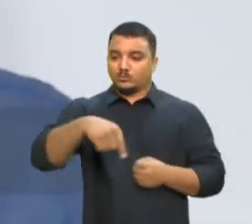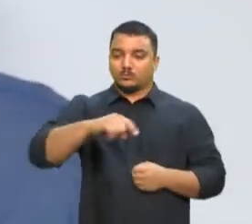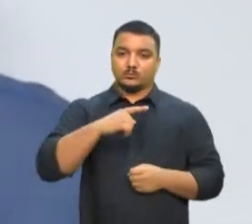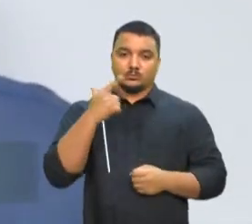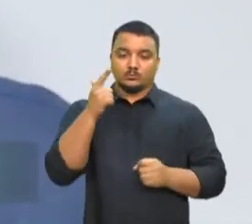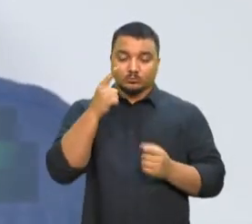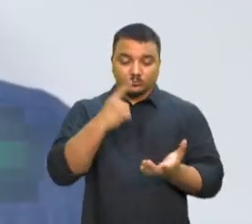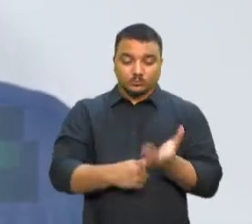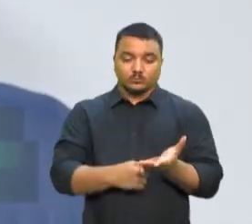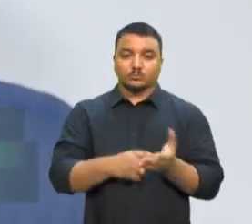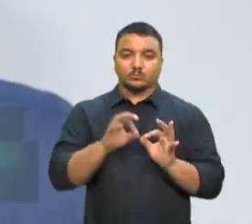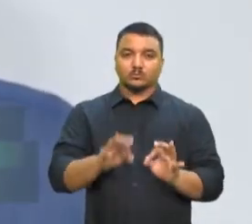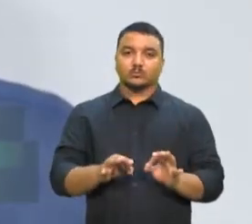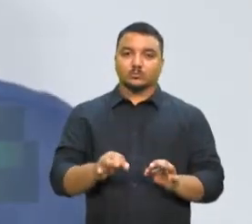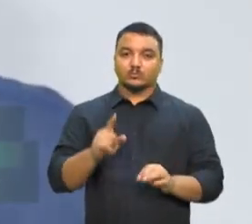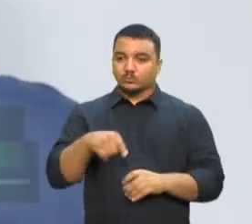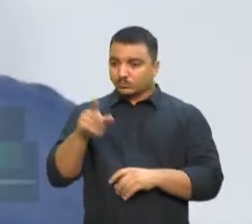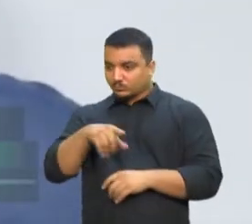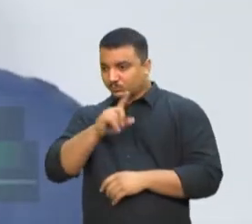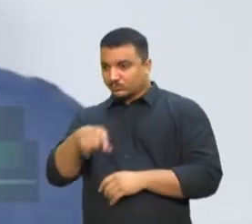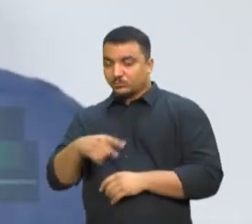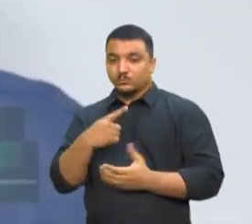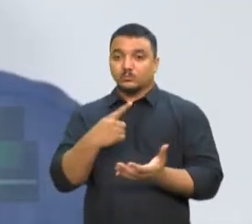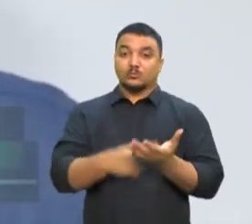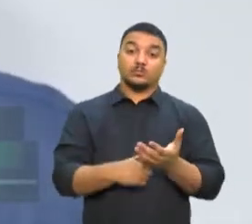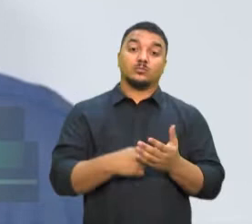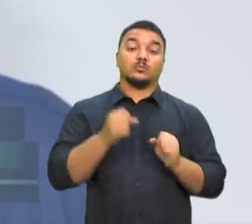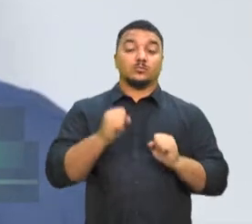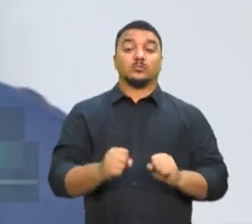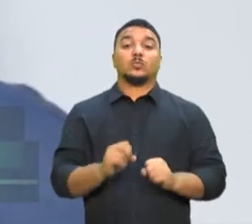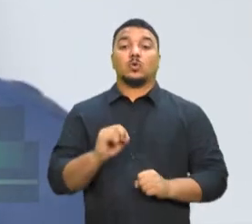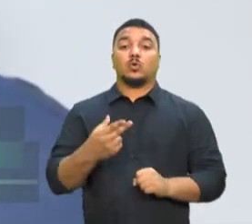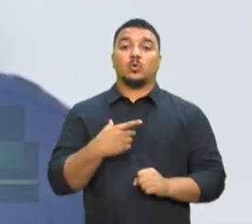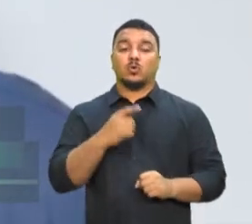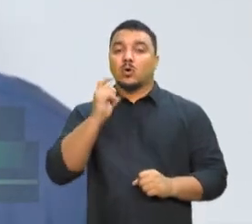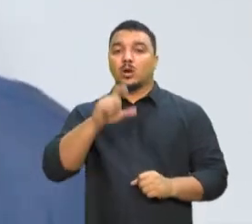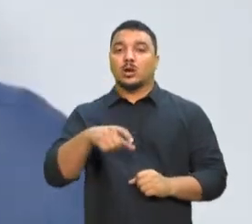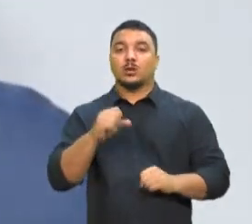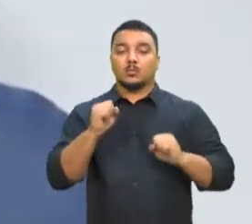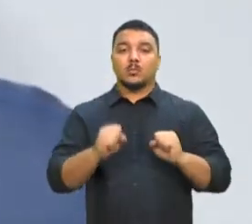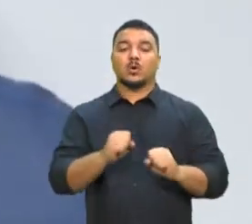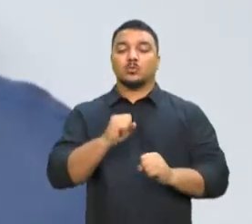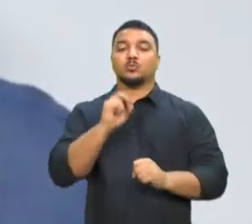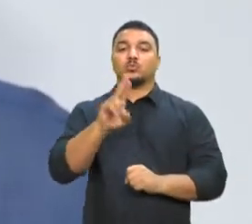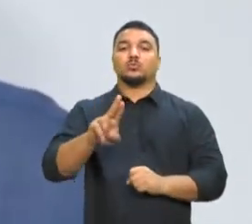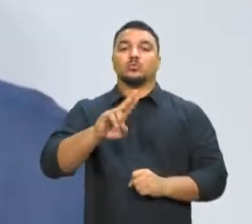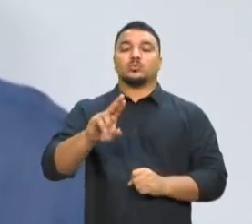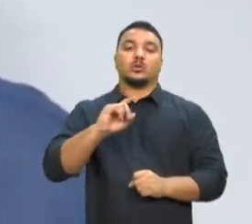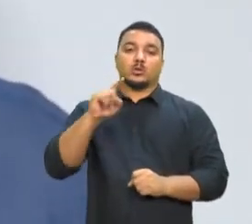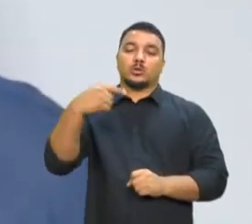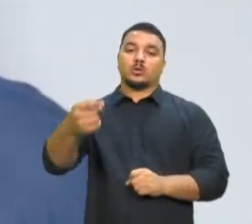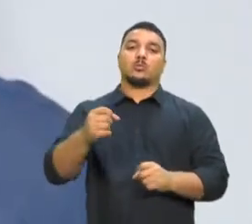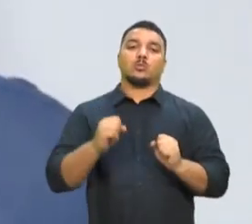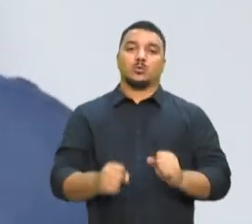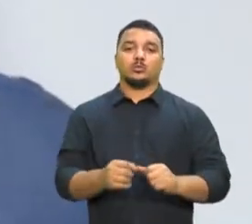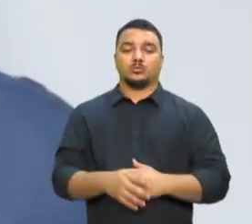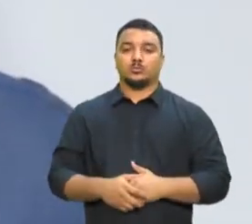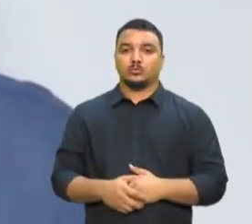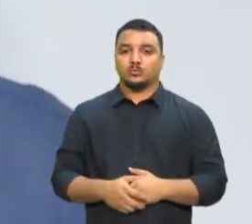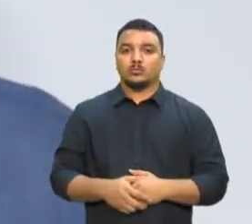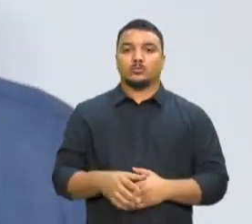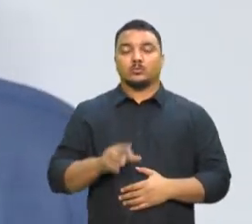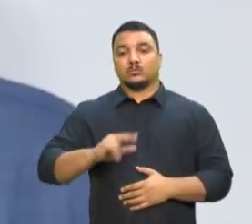remarcação do serviço cancelado ou a concessão do crédito para que ele possa utilizar ali em momento posterior. Não